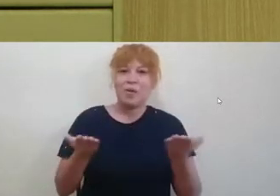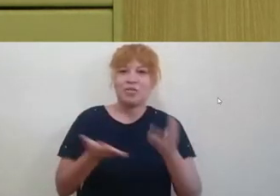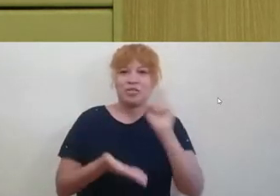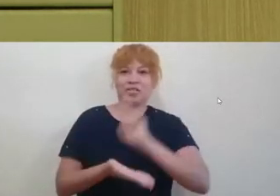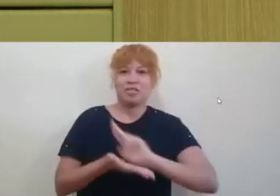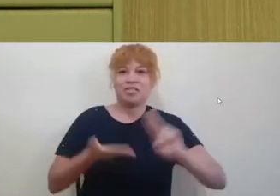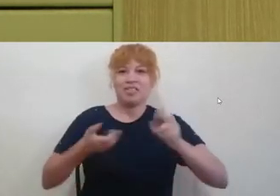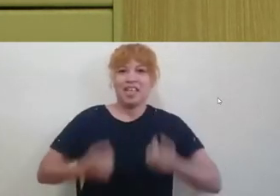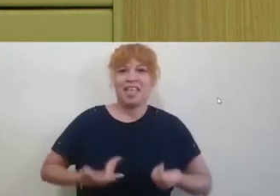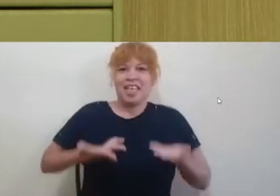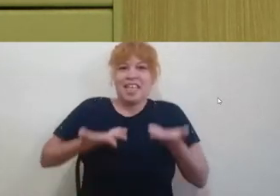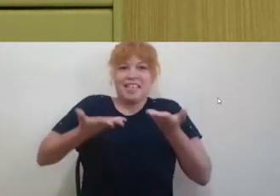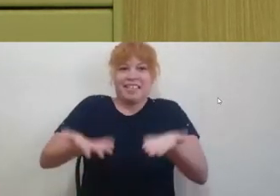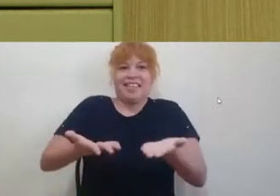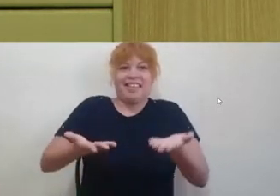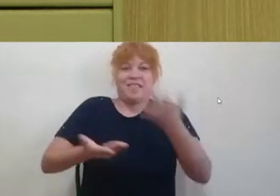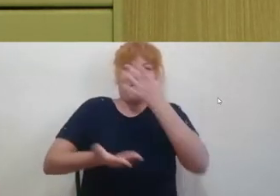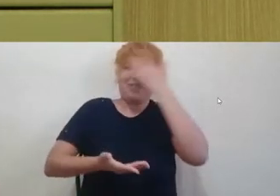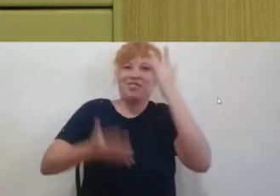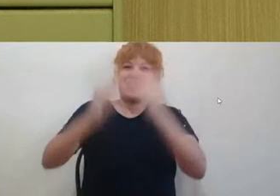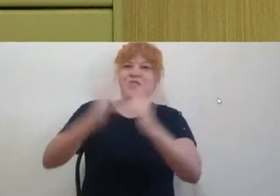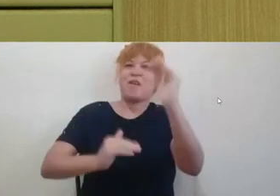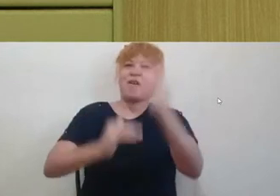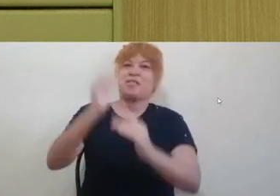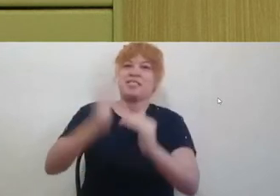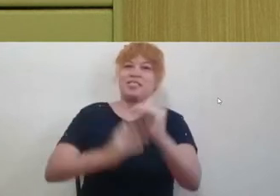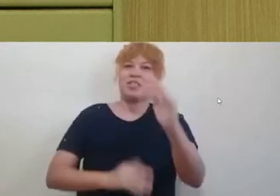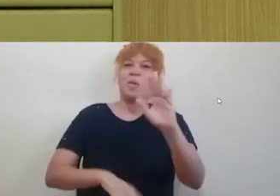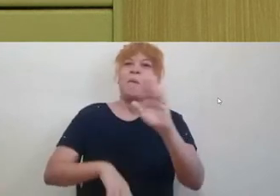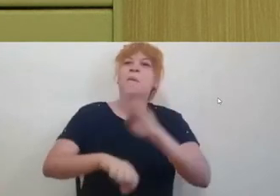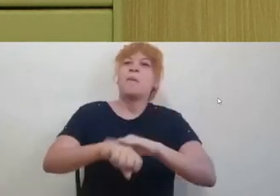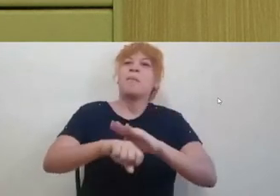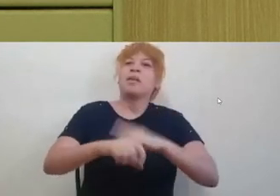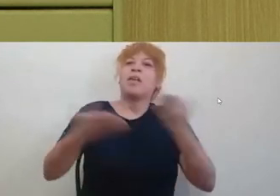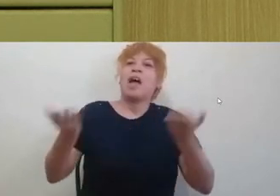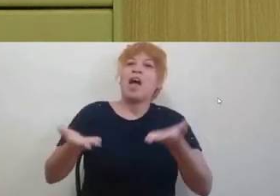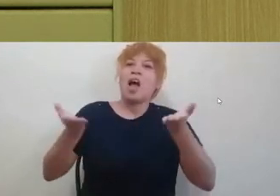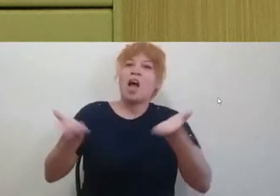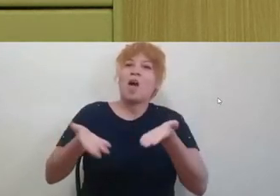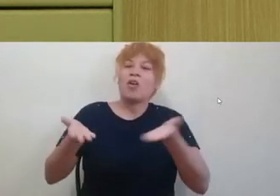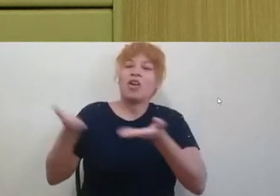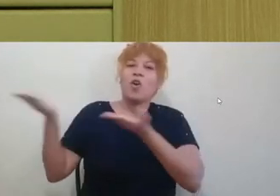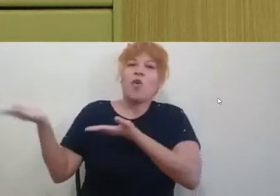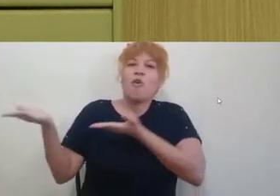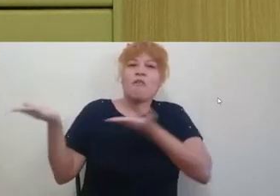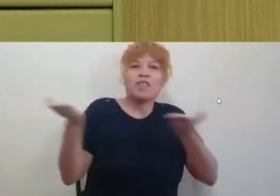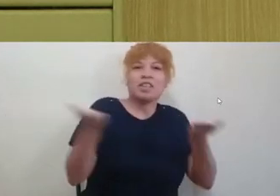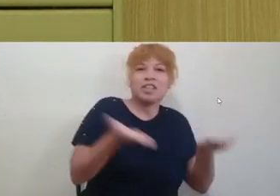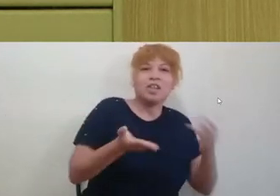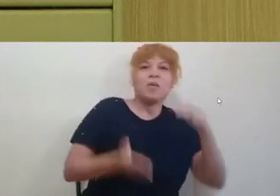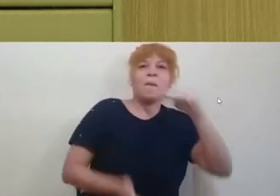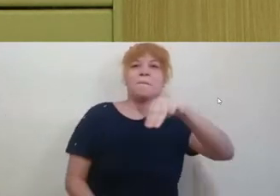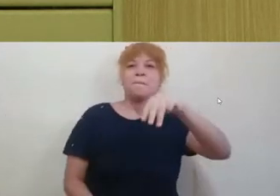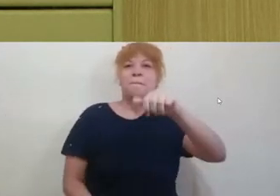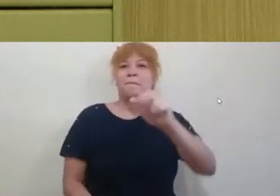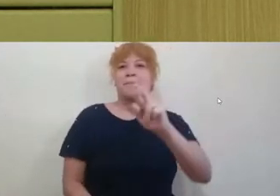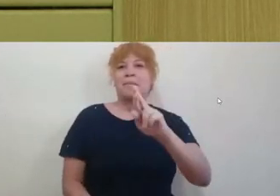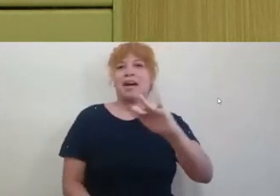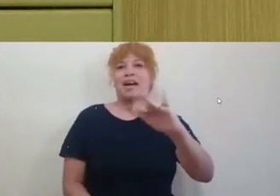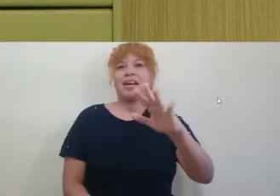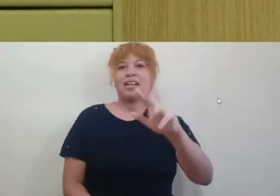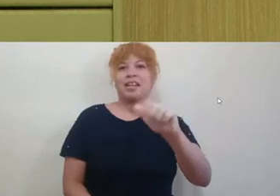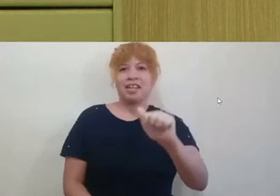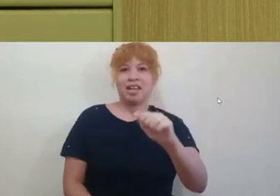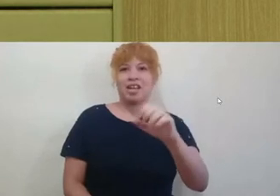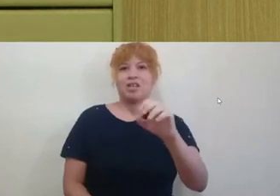a diretora da Unidade Acadêmica de Serra Talhada, Eli Viegas, e o diretor da Unidade Acadêmica do Cabo de Santo